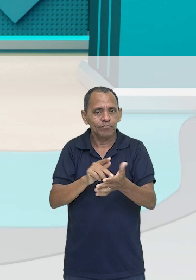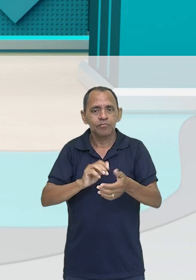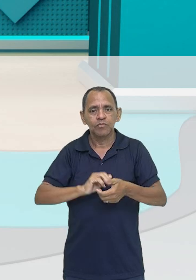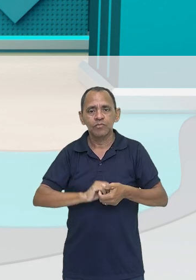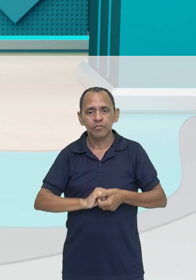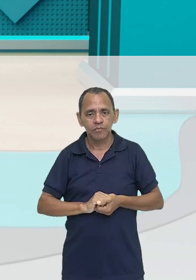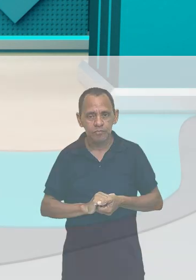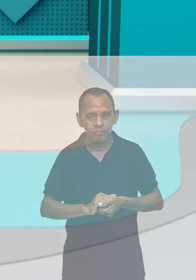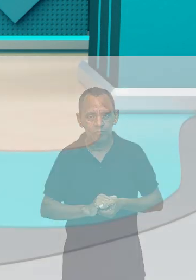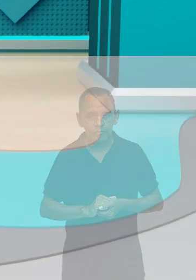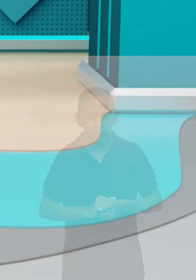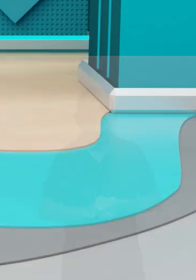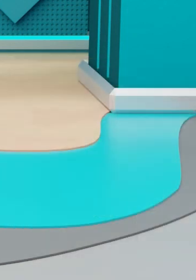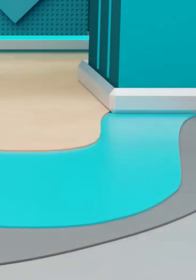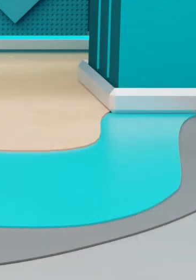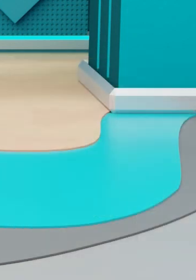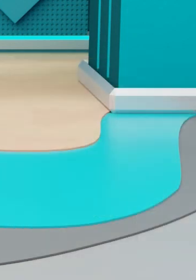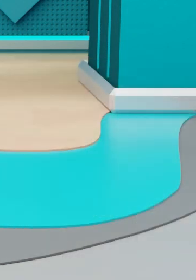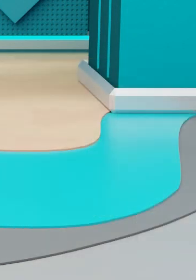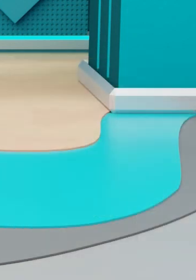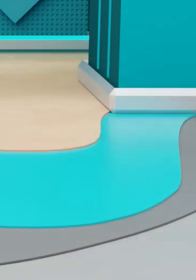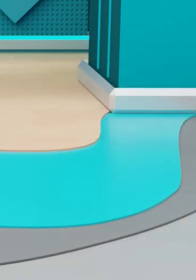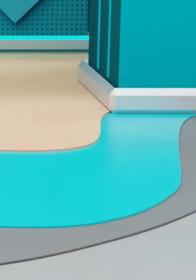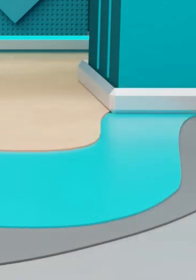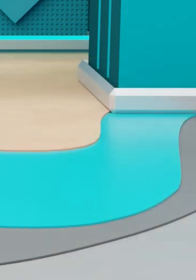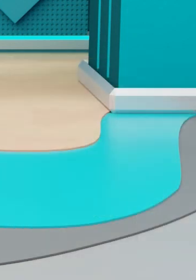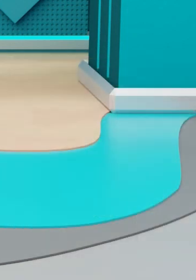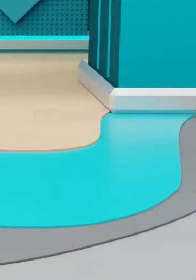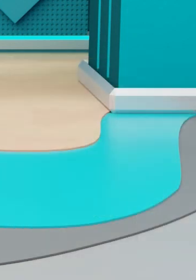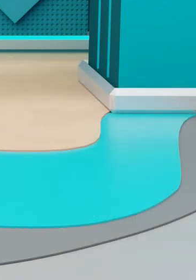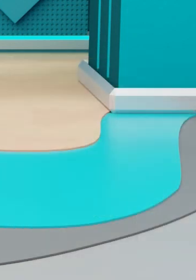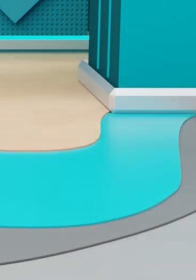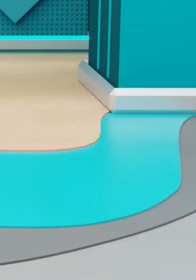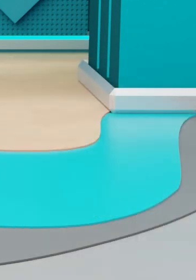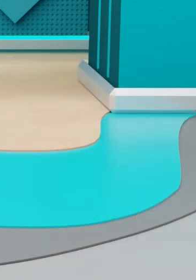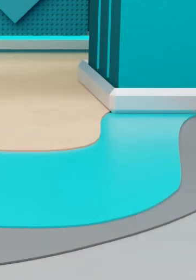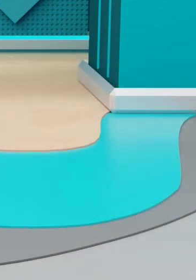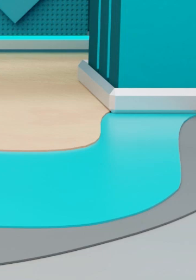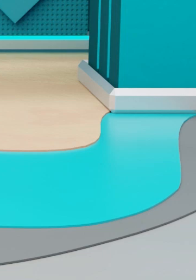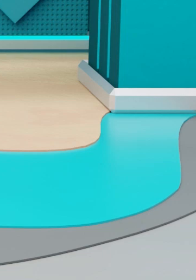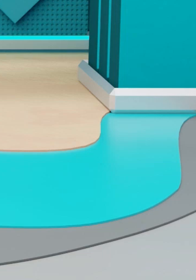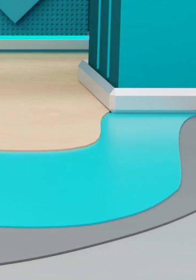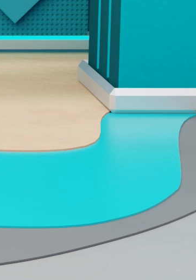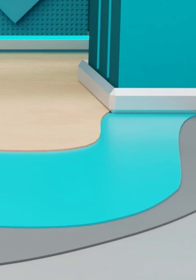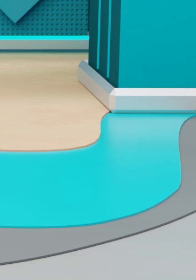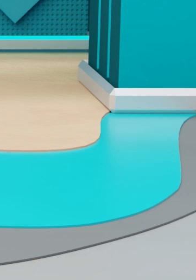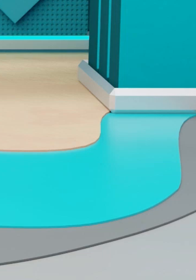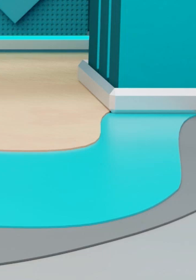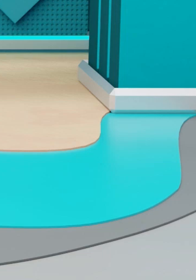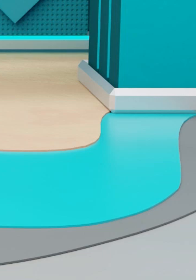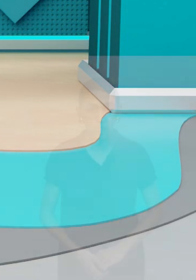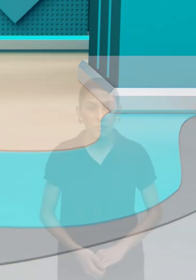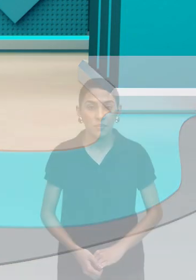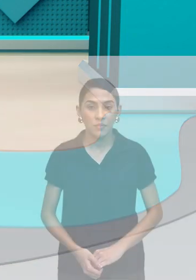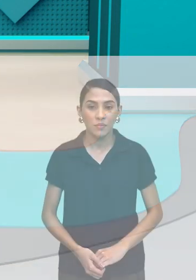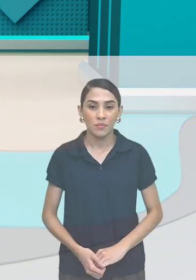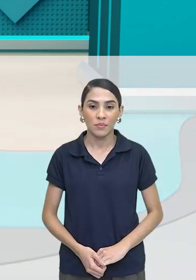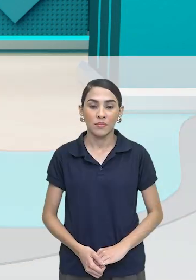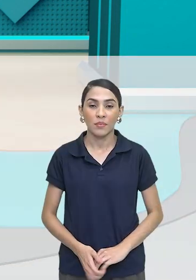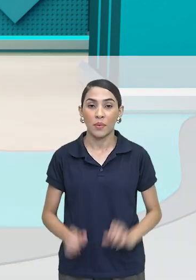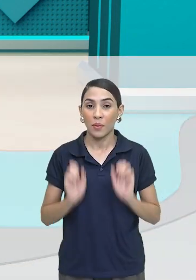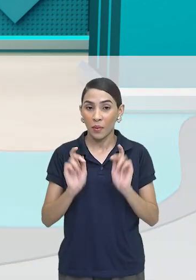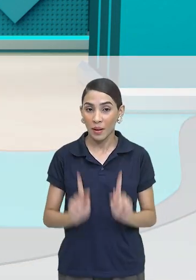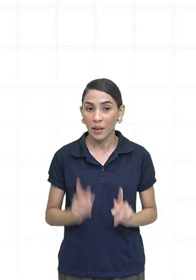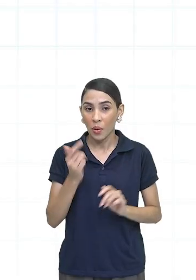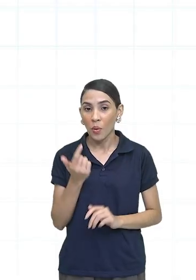Ou seja, você já tem que verificar o que o seu adversário vai fazer, tá bom? Muito bem.